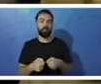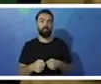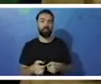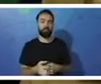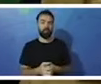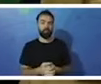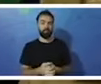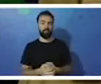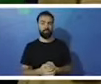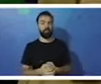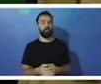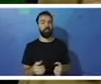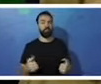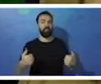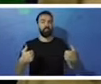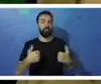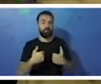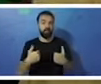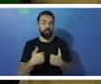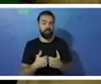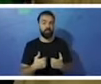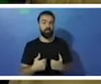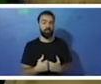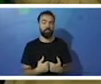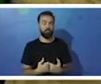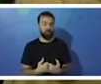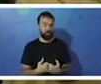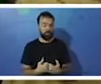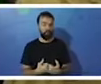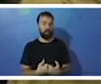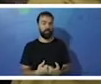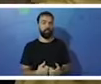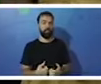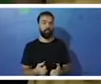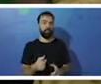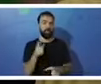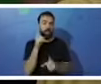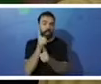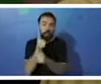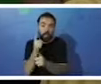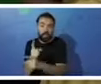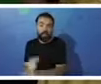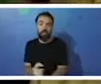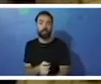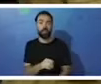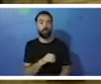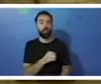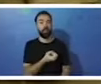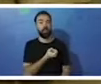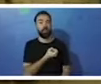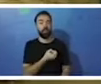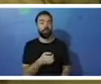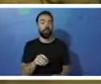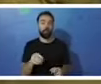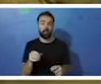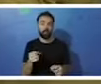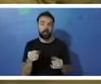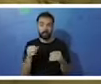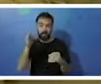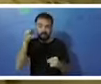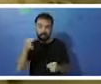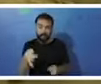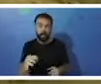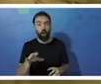seja, encontraram valores exatos, quando dá certinho o valor, ou aproximados, né? Quando chega